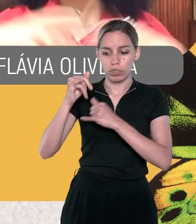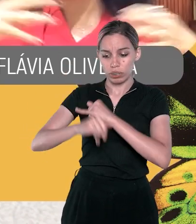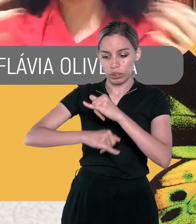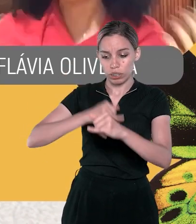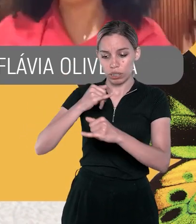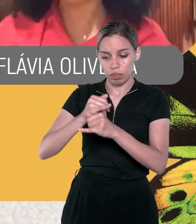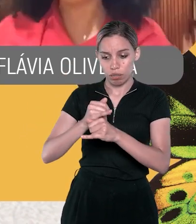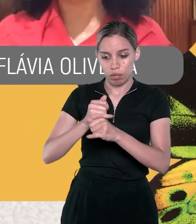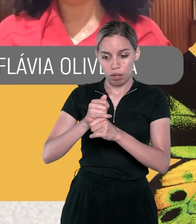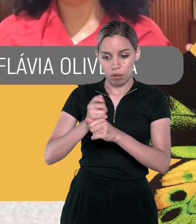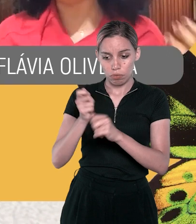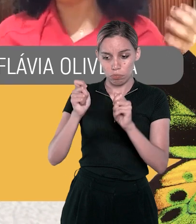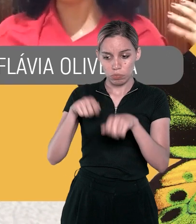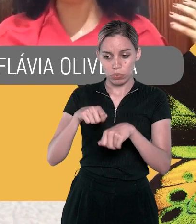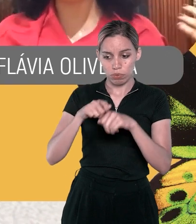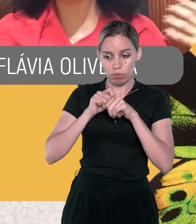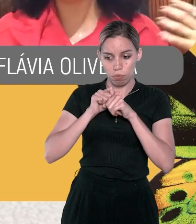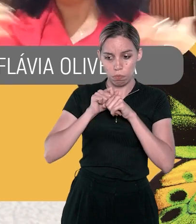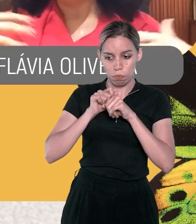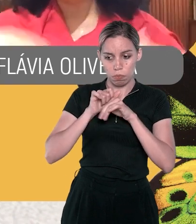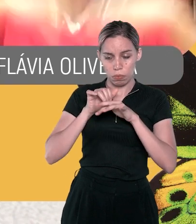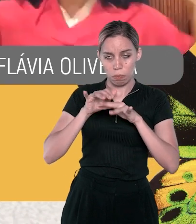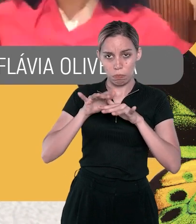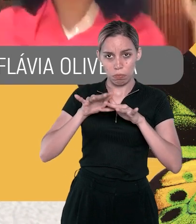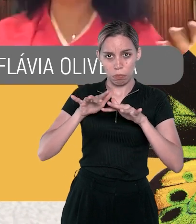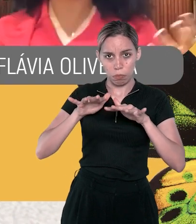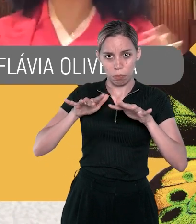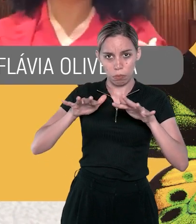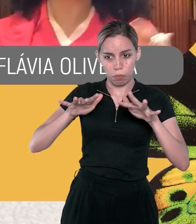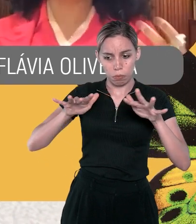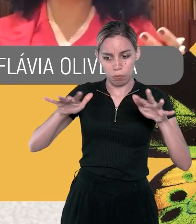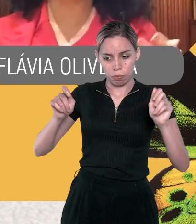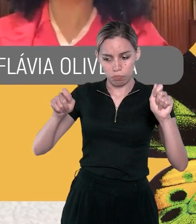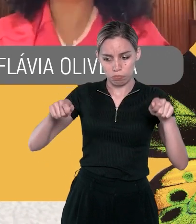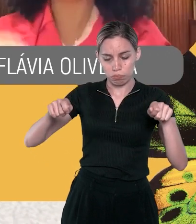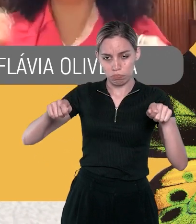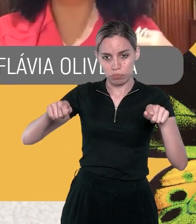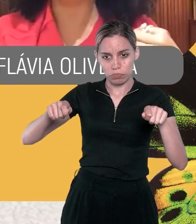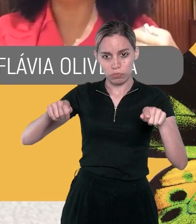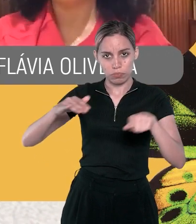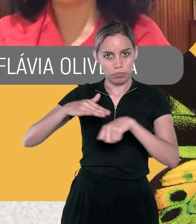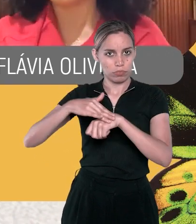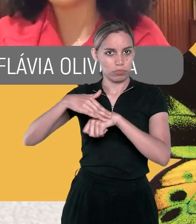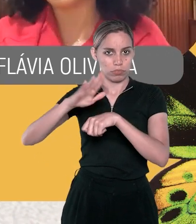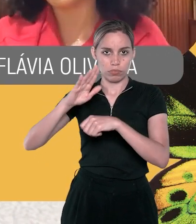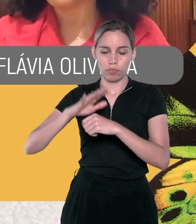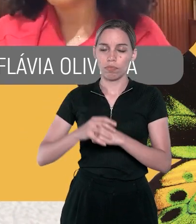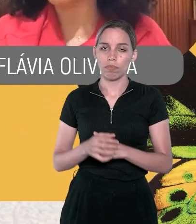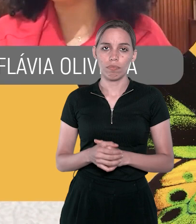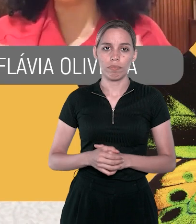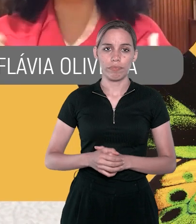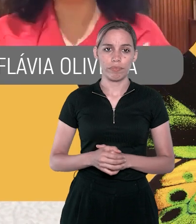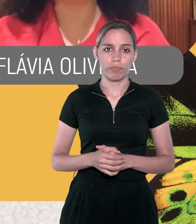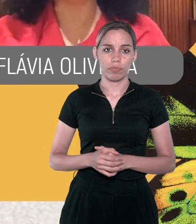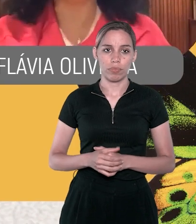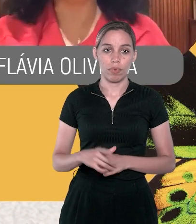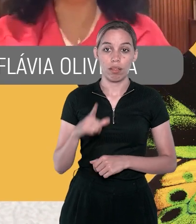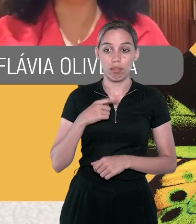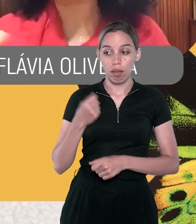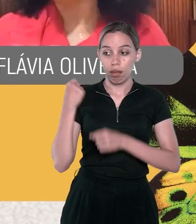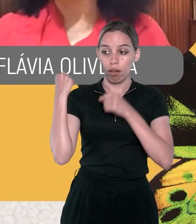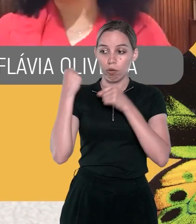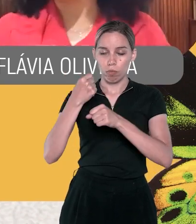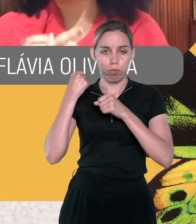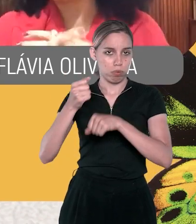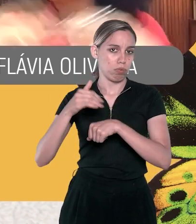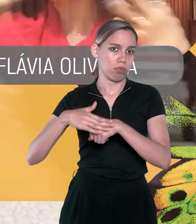uma escala que ilumina tudo, né? Então, você tem movimentos muito